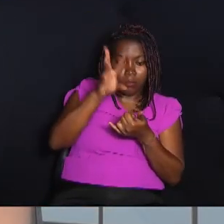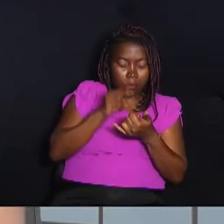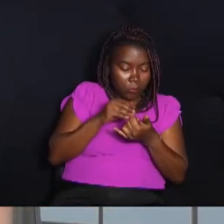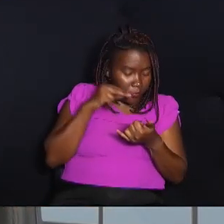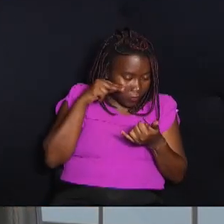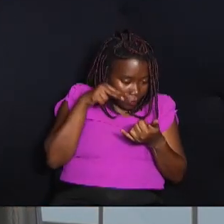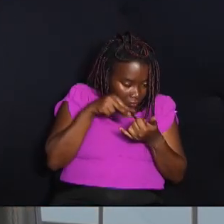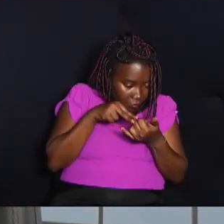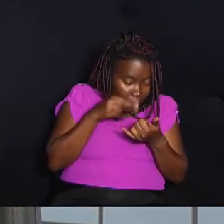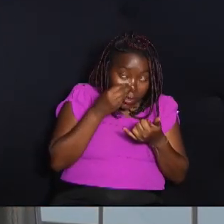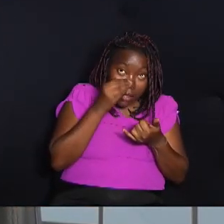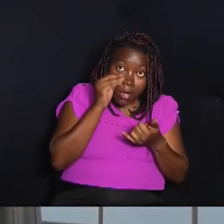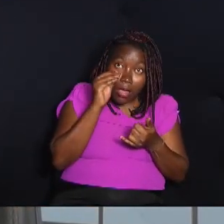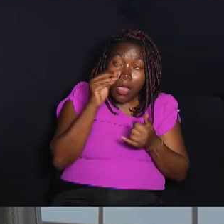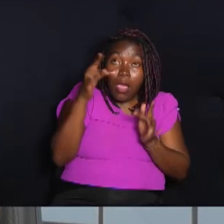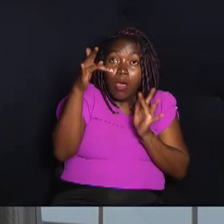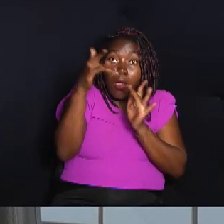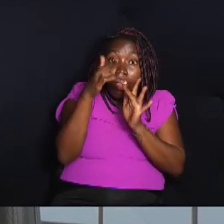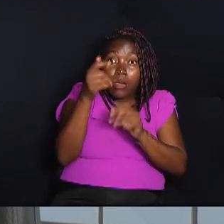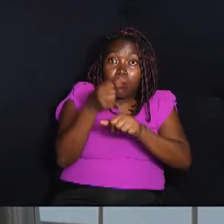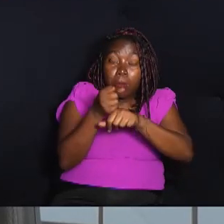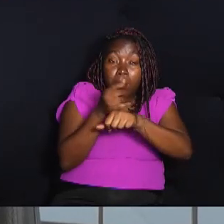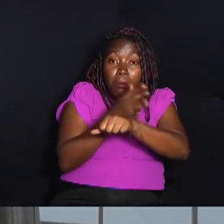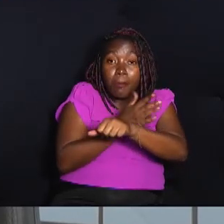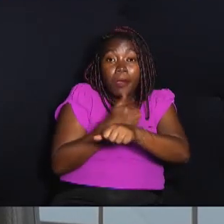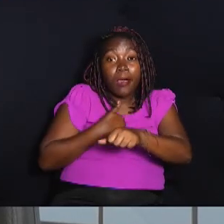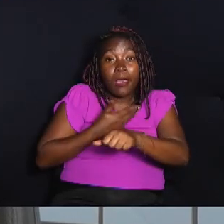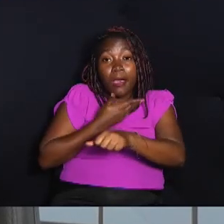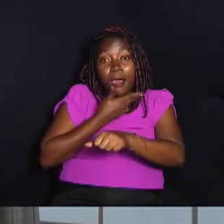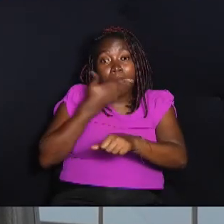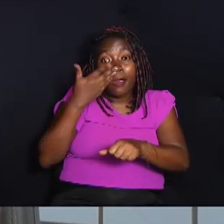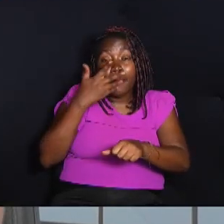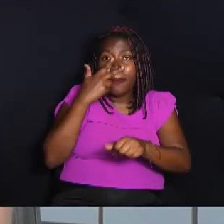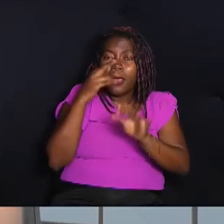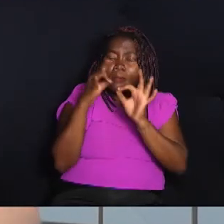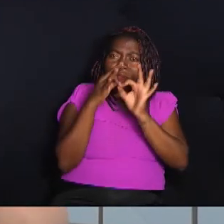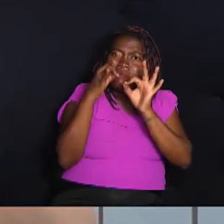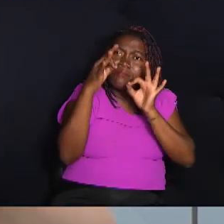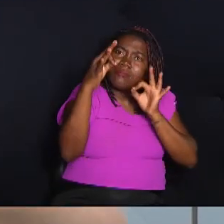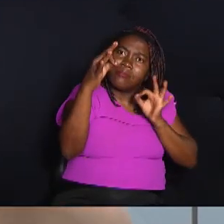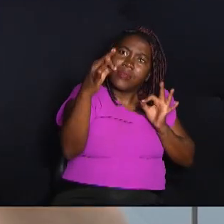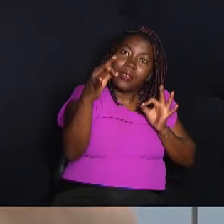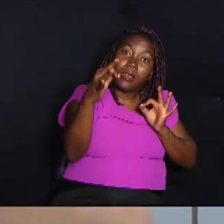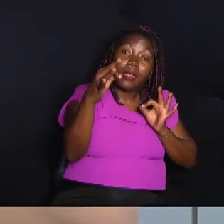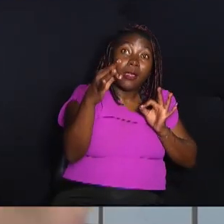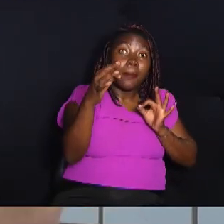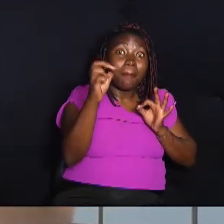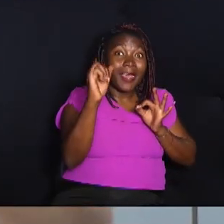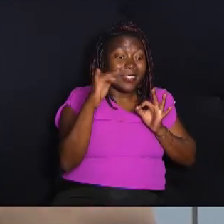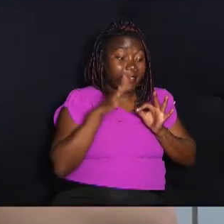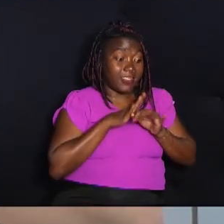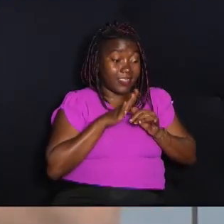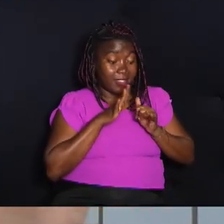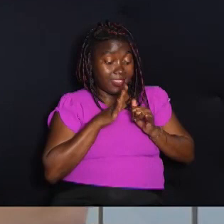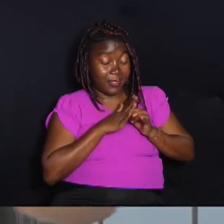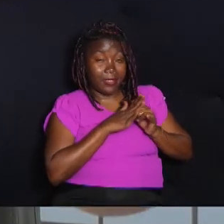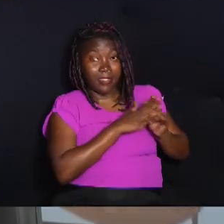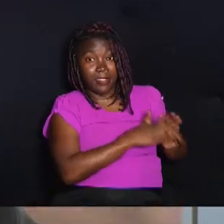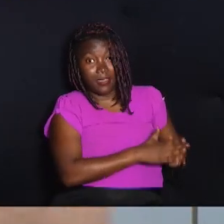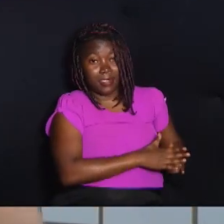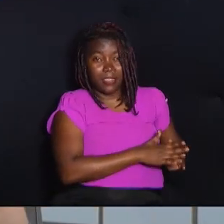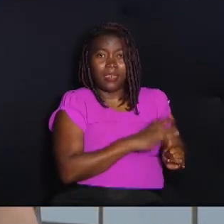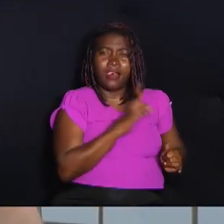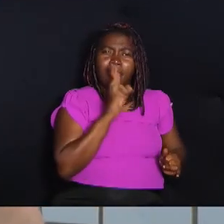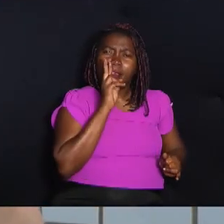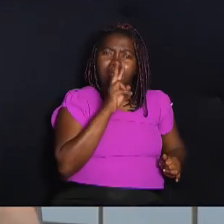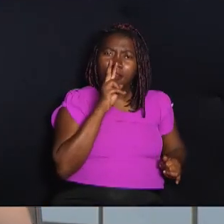que está acontecendo. A vida está ali, eu estou com uma certa distância. Mas quando eu tiro o celular, eu vejo a vibração